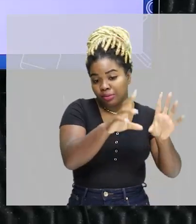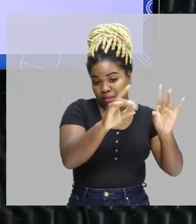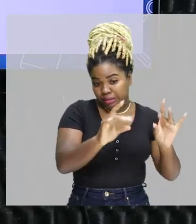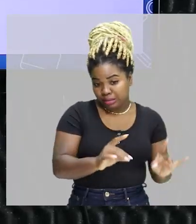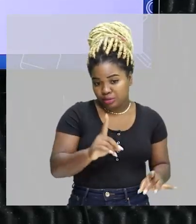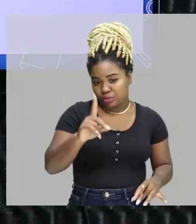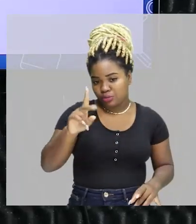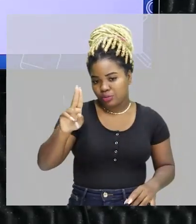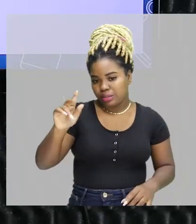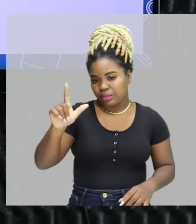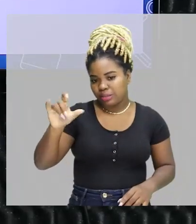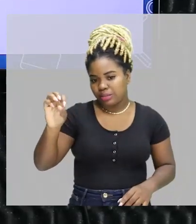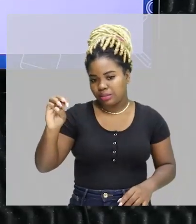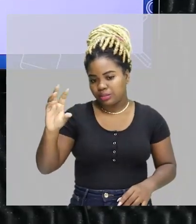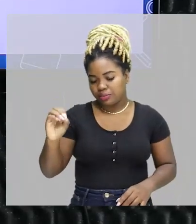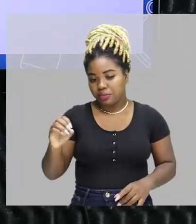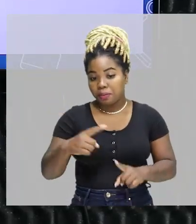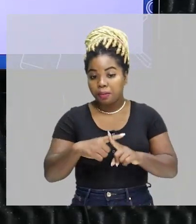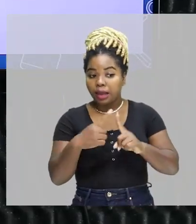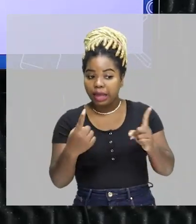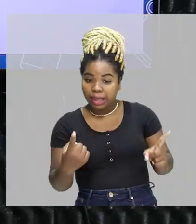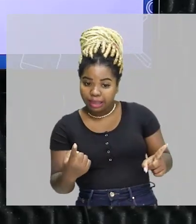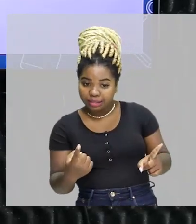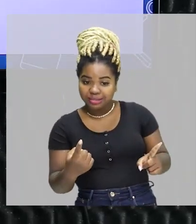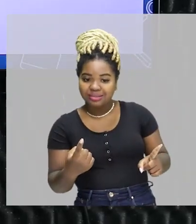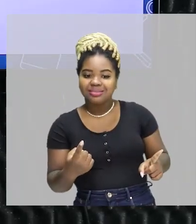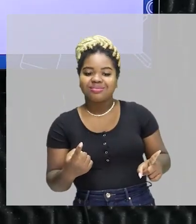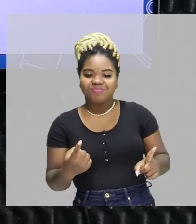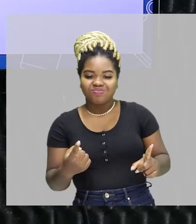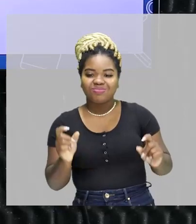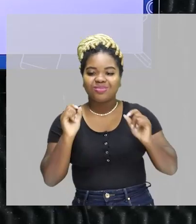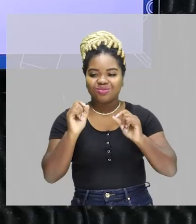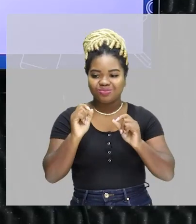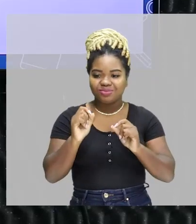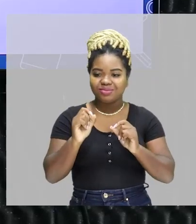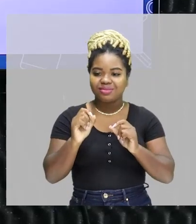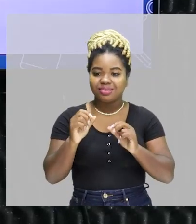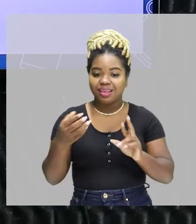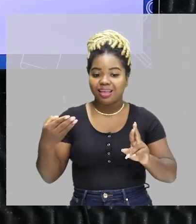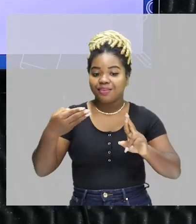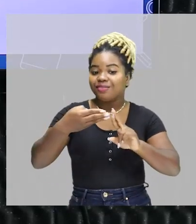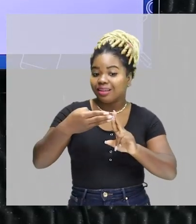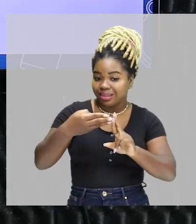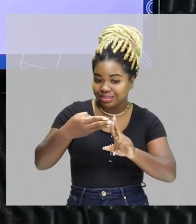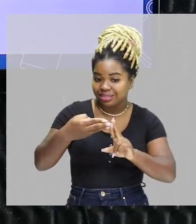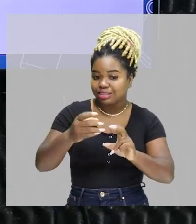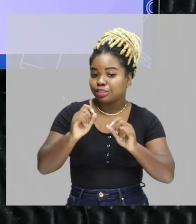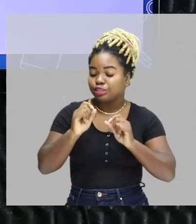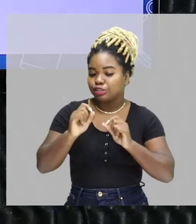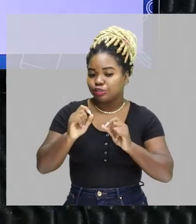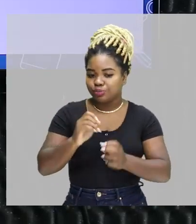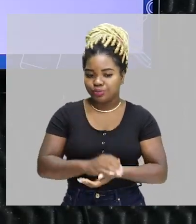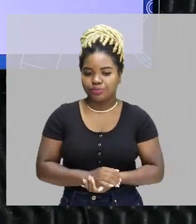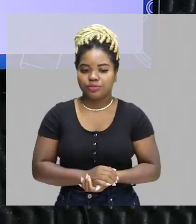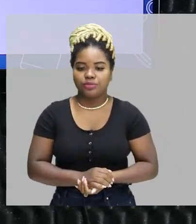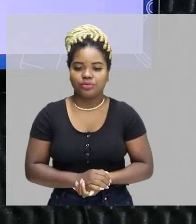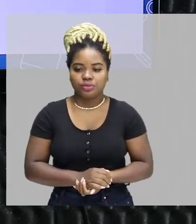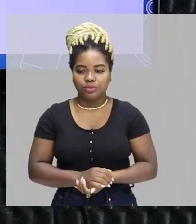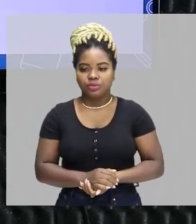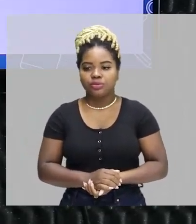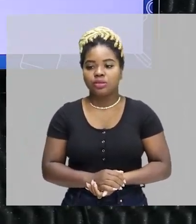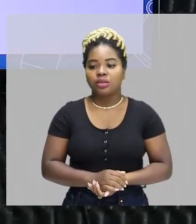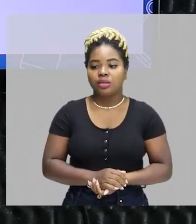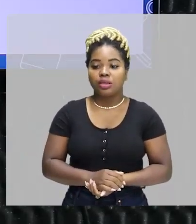de Platão. Não esquece deste detalhe. Ok? Sócrates discute lá na